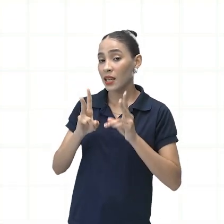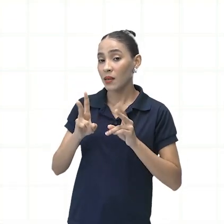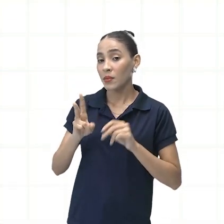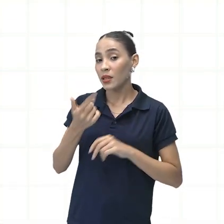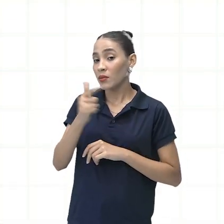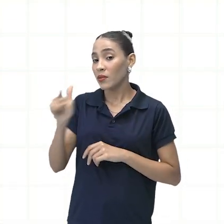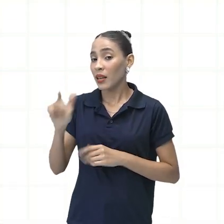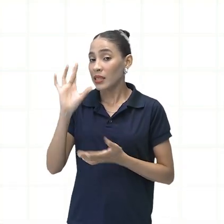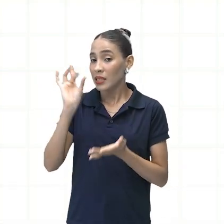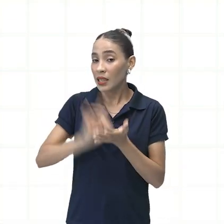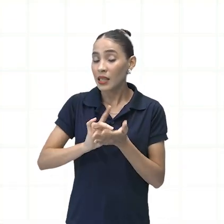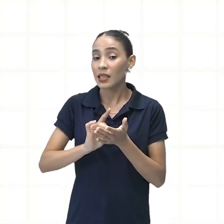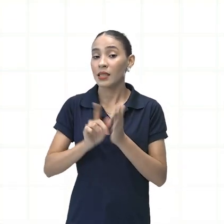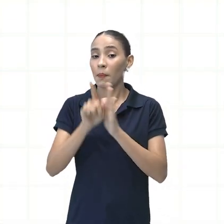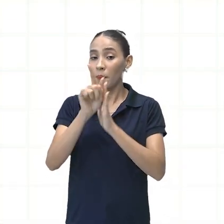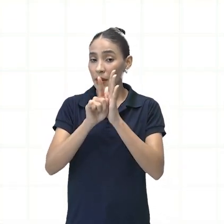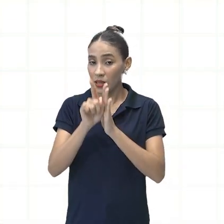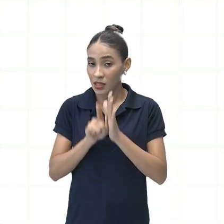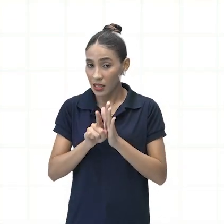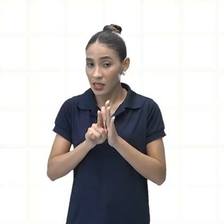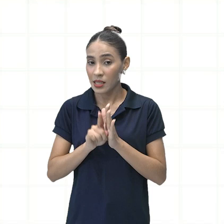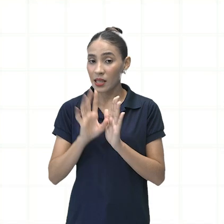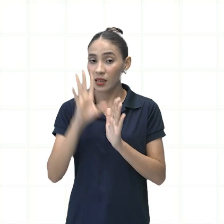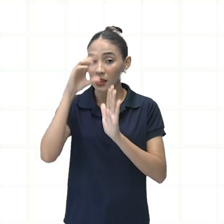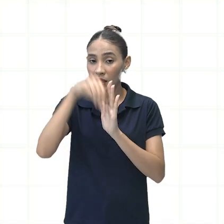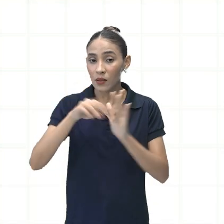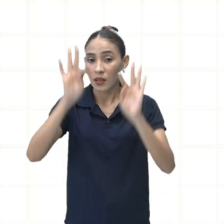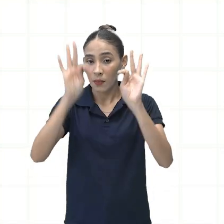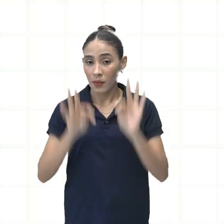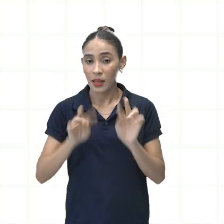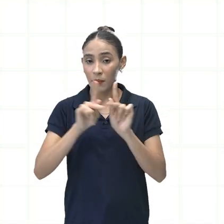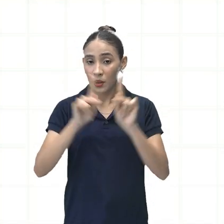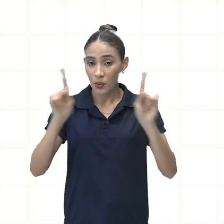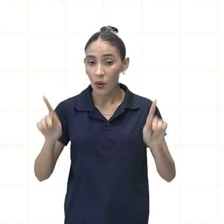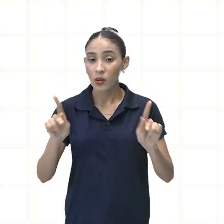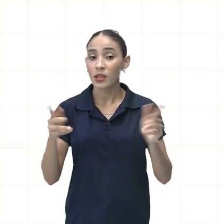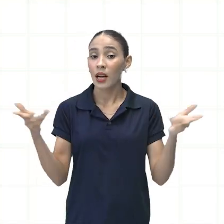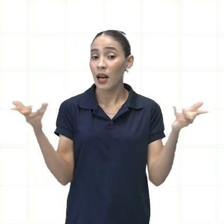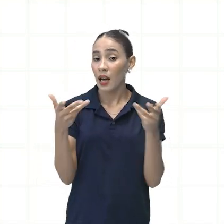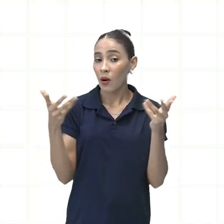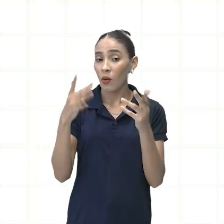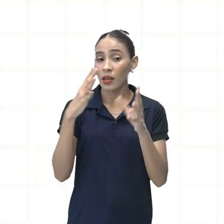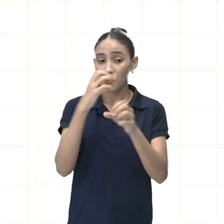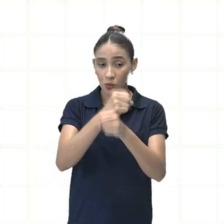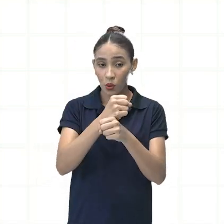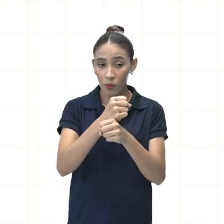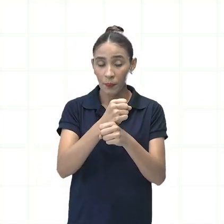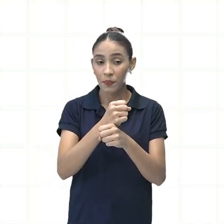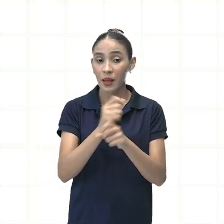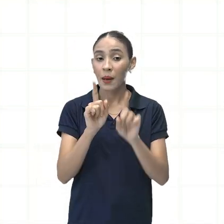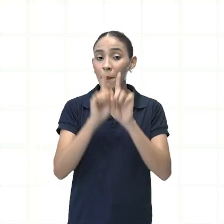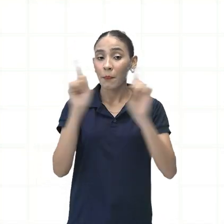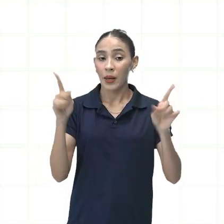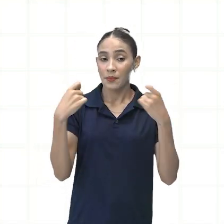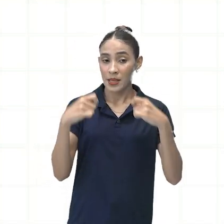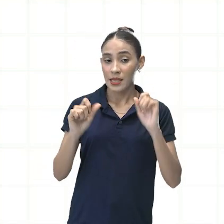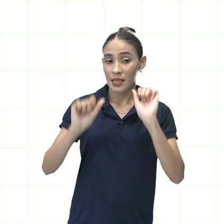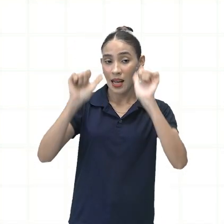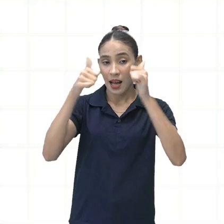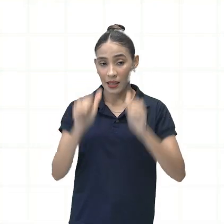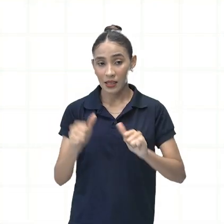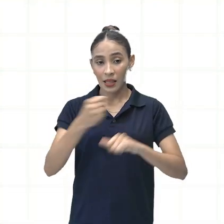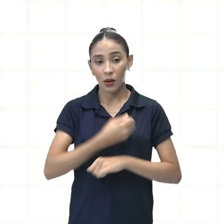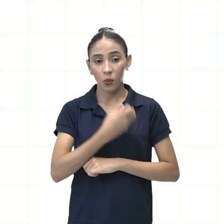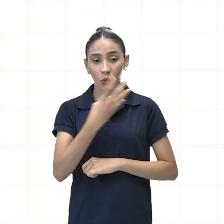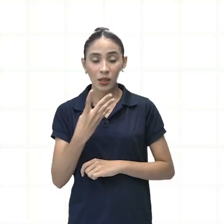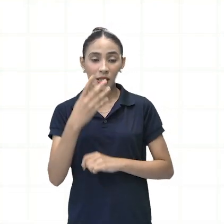tiverem certeza, consultem a tabela periódica. Agora, nós vamos fazer a soma, só que temos que considerar a quantidade